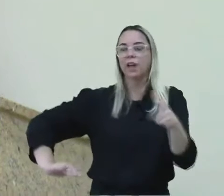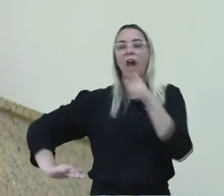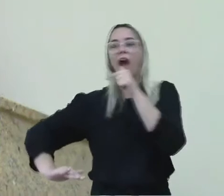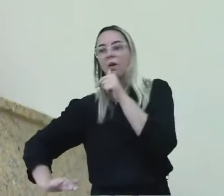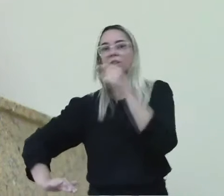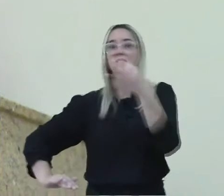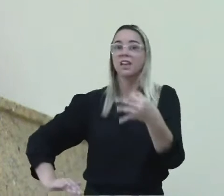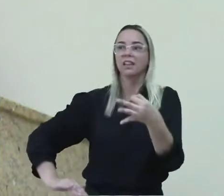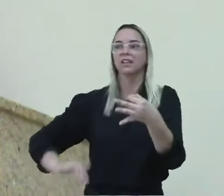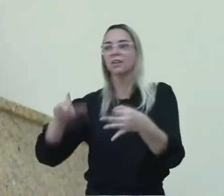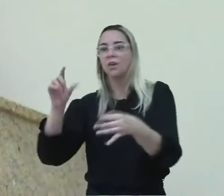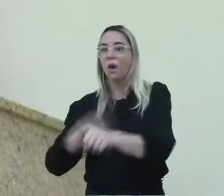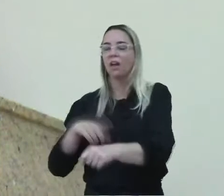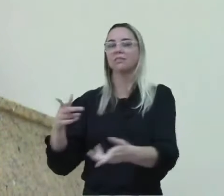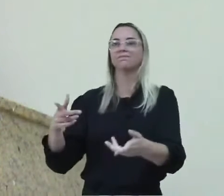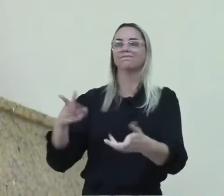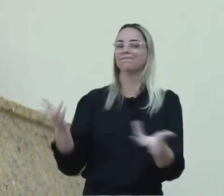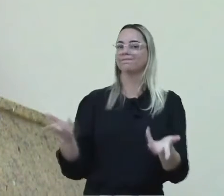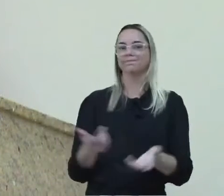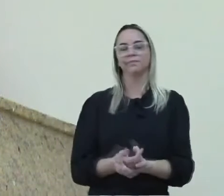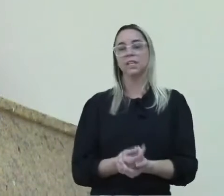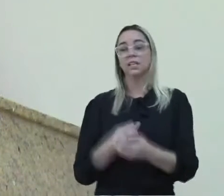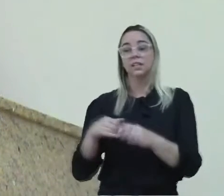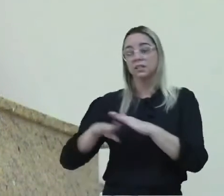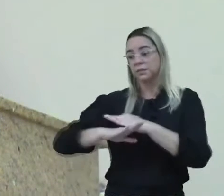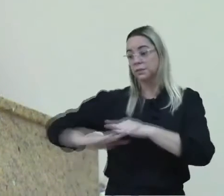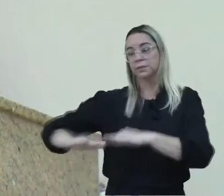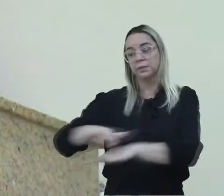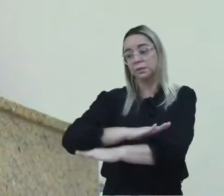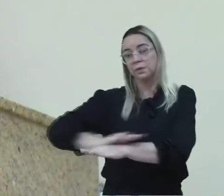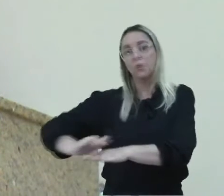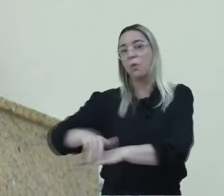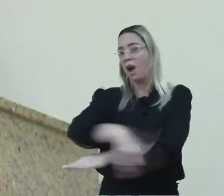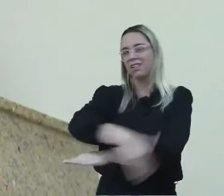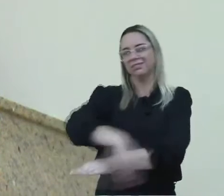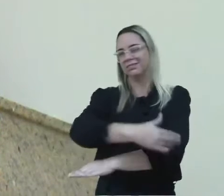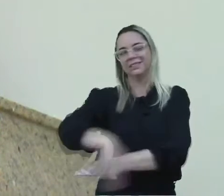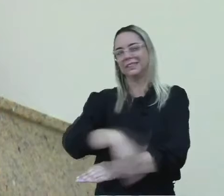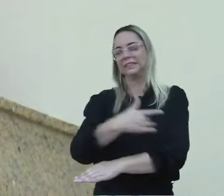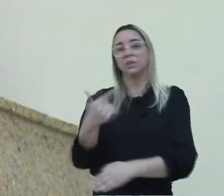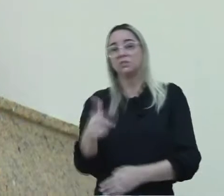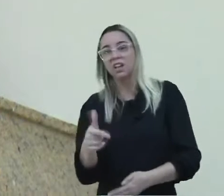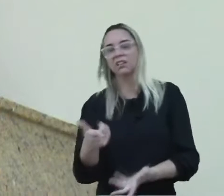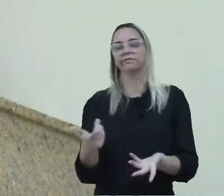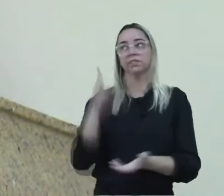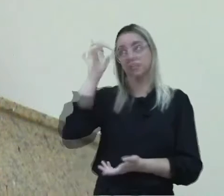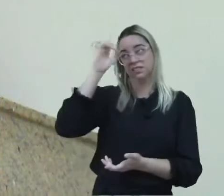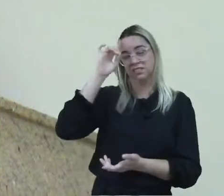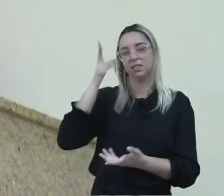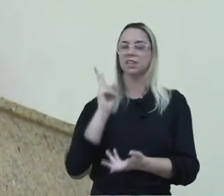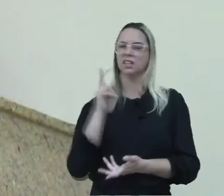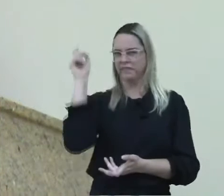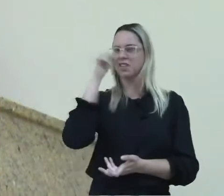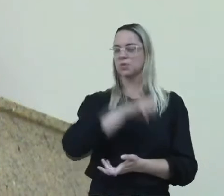hora certa nas torneiras, não ter um calçamento, quem de fato está lá vivenciando no dia a dia. E aí